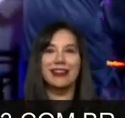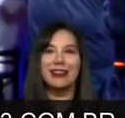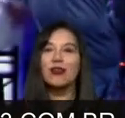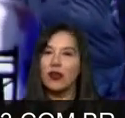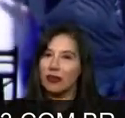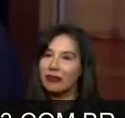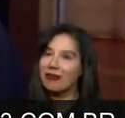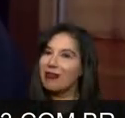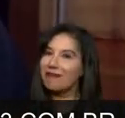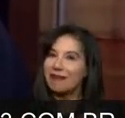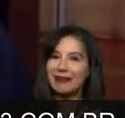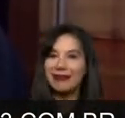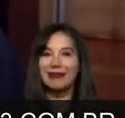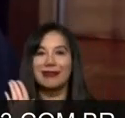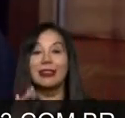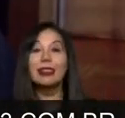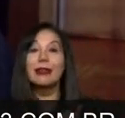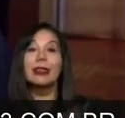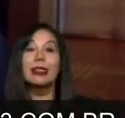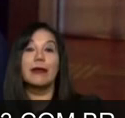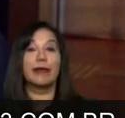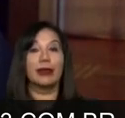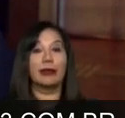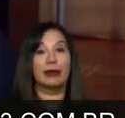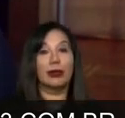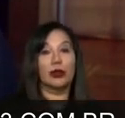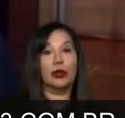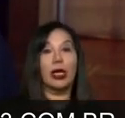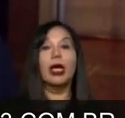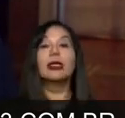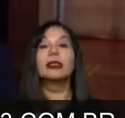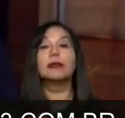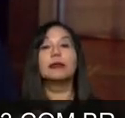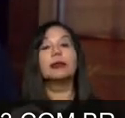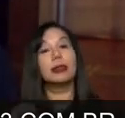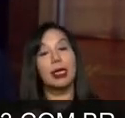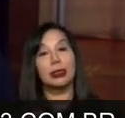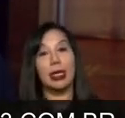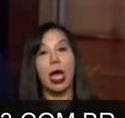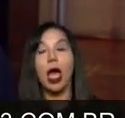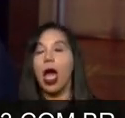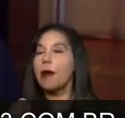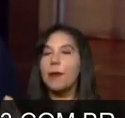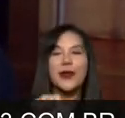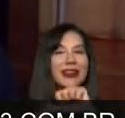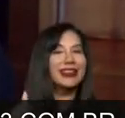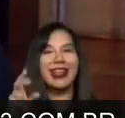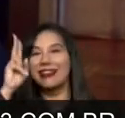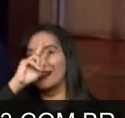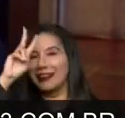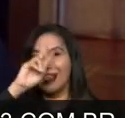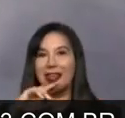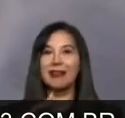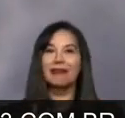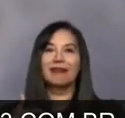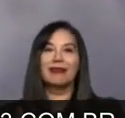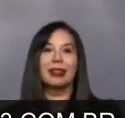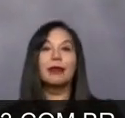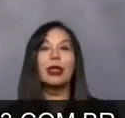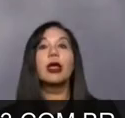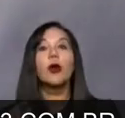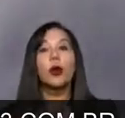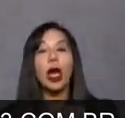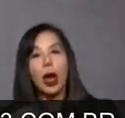continuar crescendo. Vice em 2023, o Sampaio Correia quer escrever uma história diferente nesta temporada e terá mais